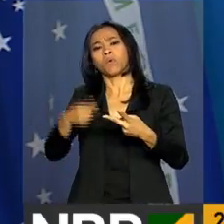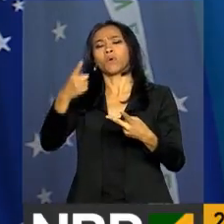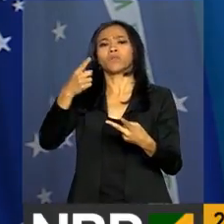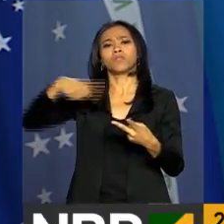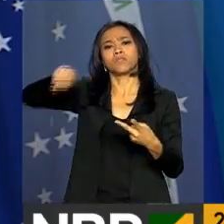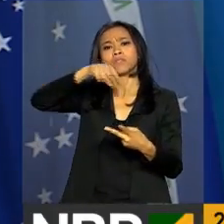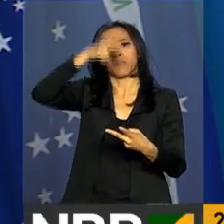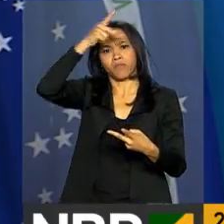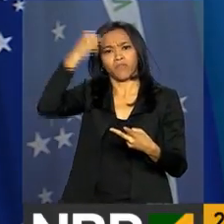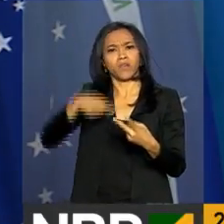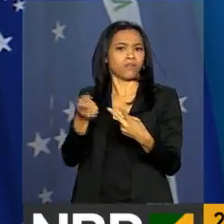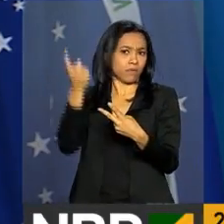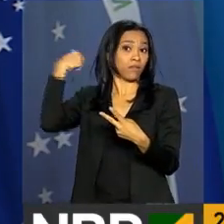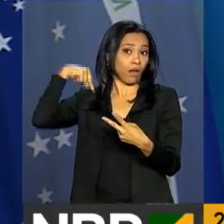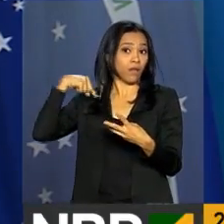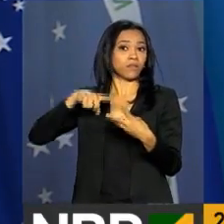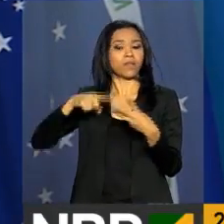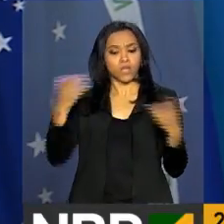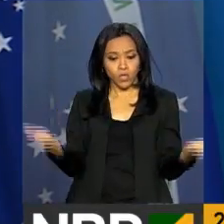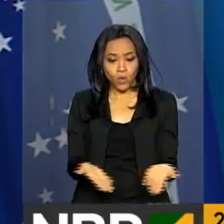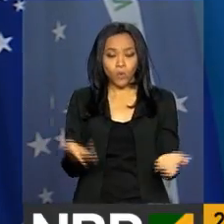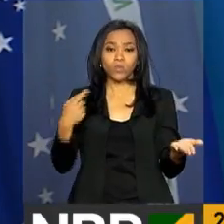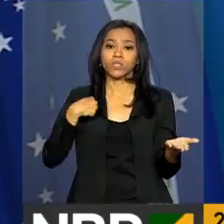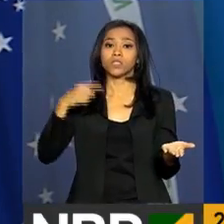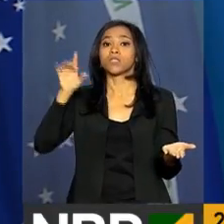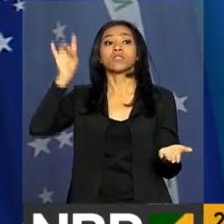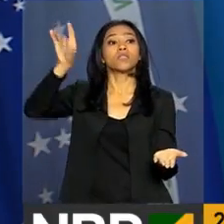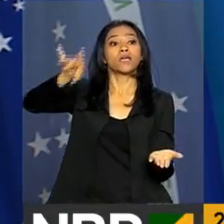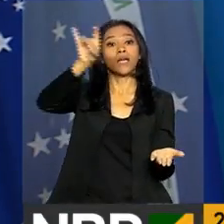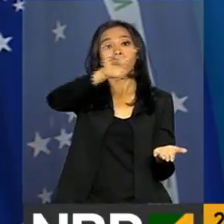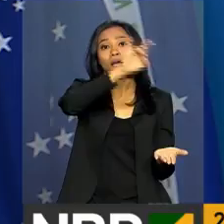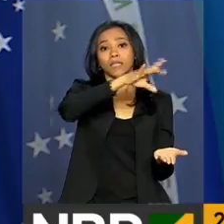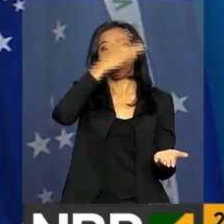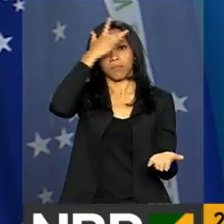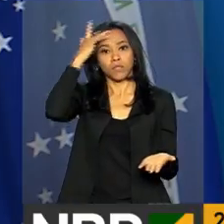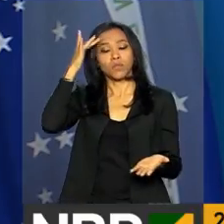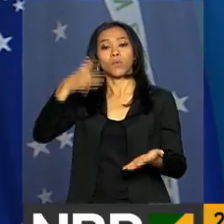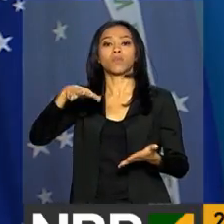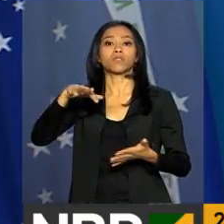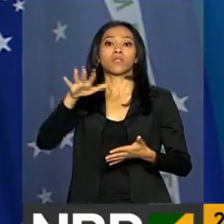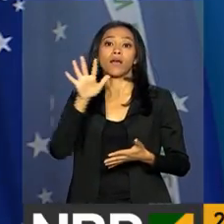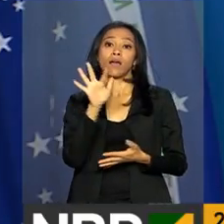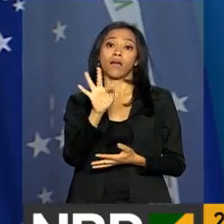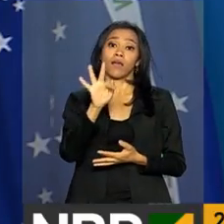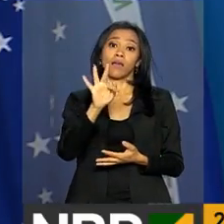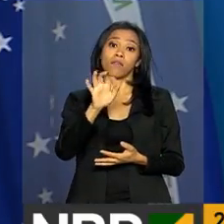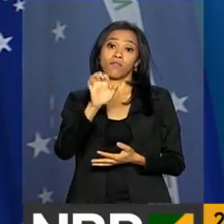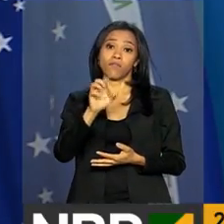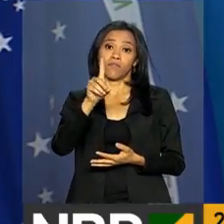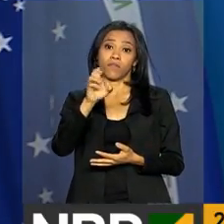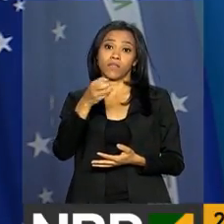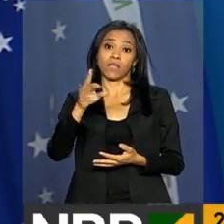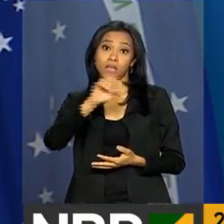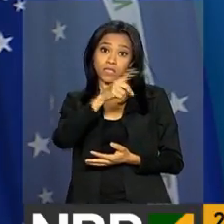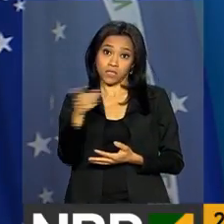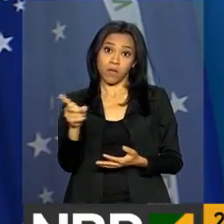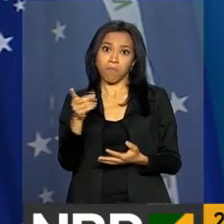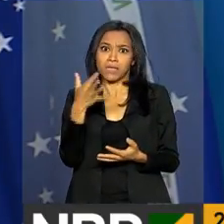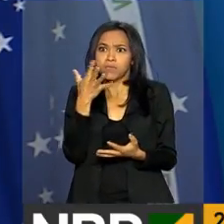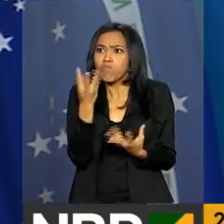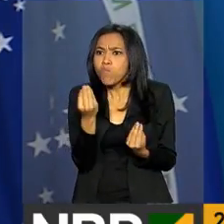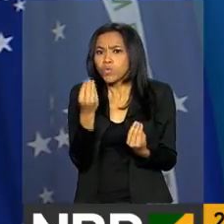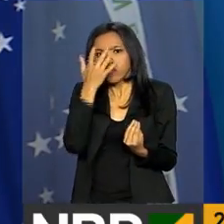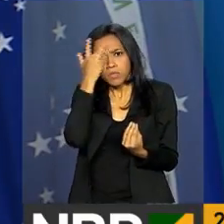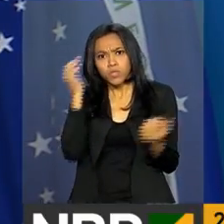tantos setores de hoje das várias federações e que houvesse a ausência ao contrário o que a presença ou presença muito